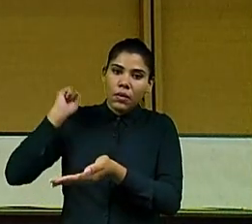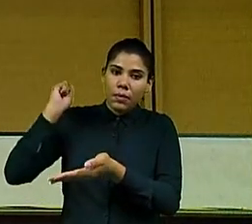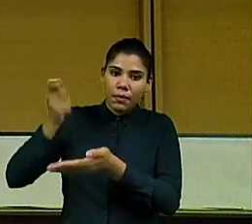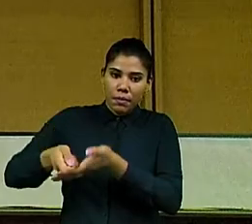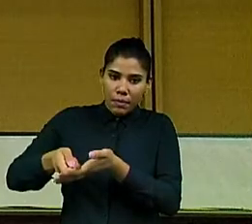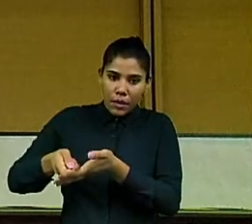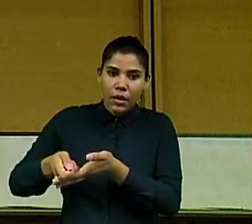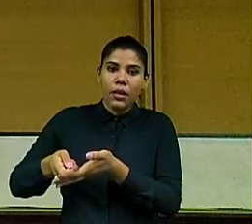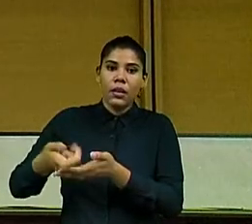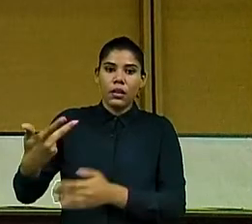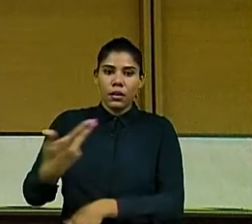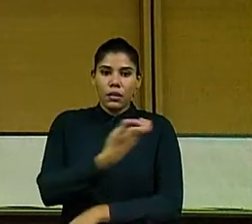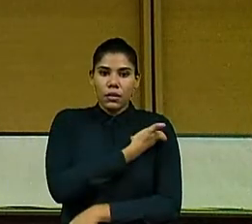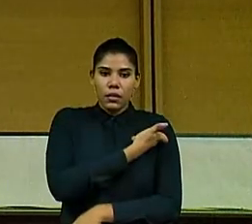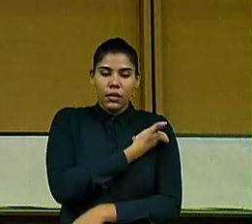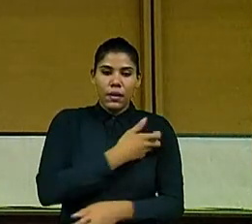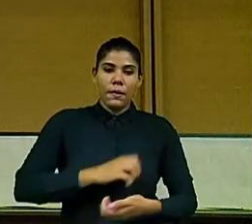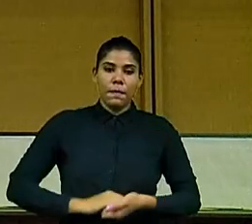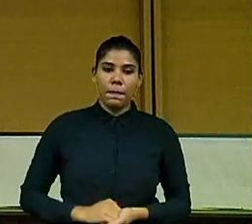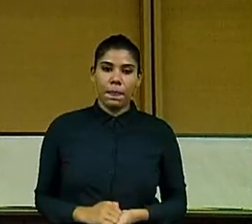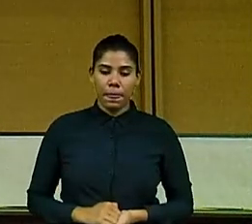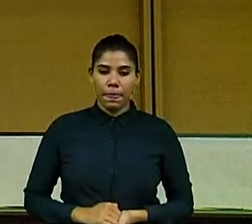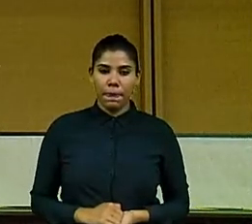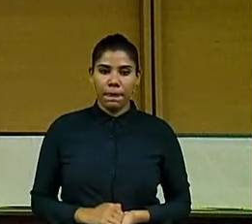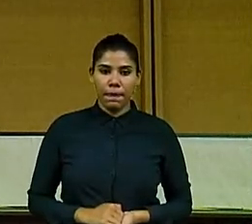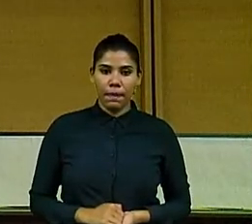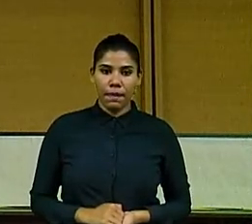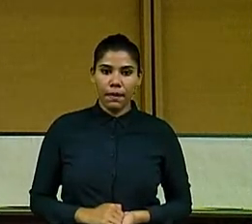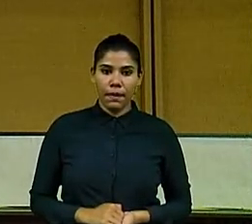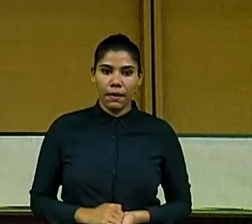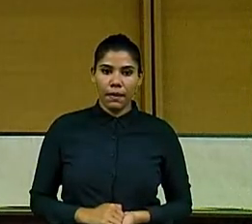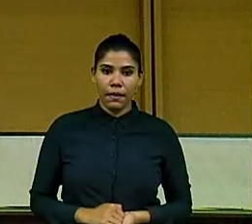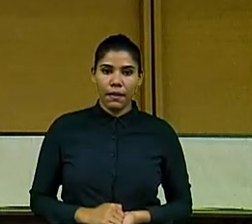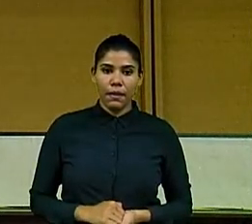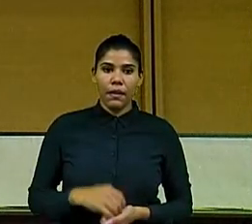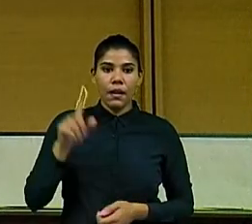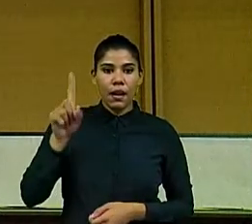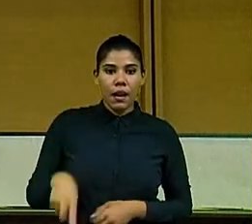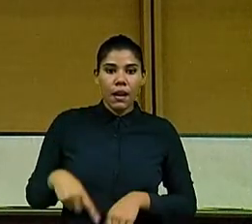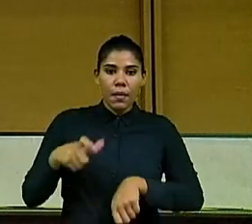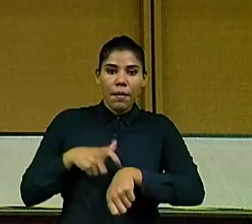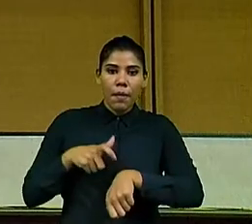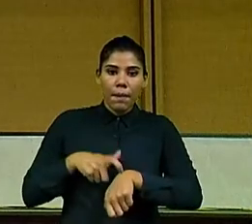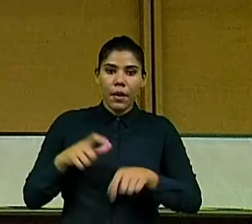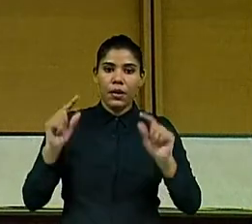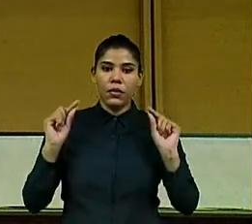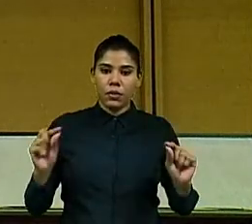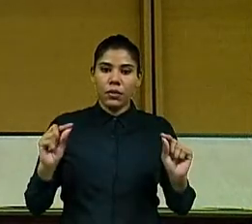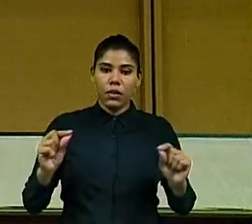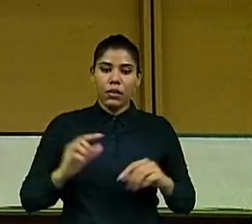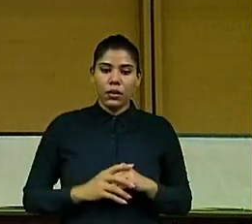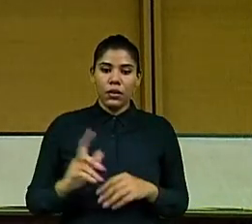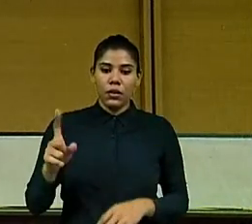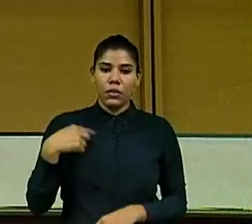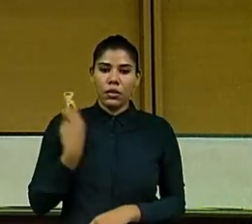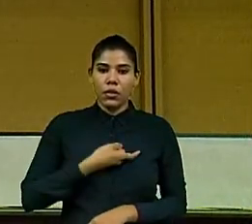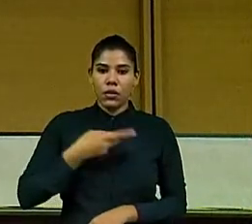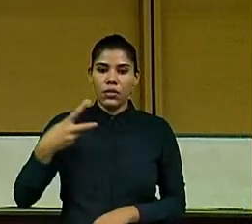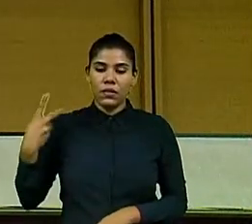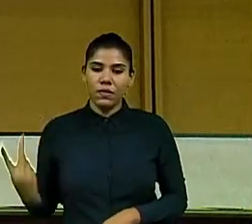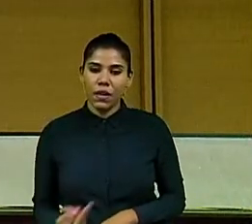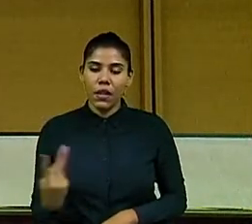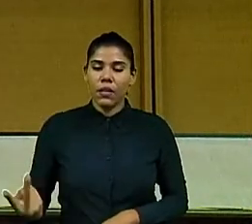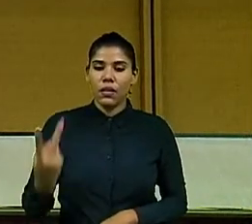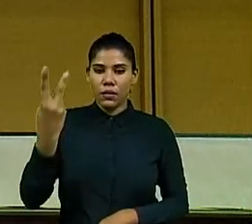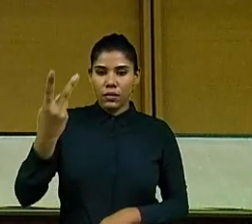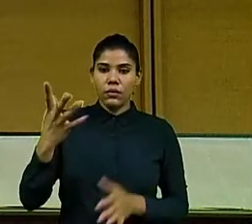por isso tá E aí é o momento da gente né valorizar e louvar